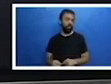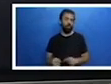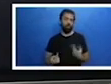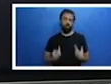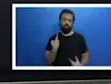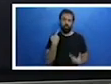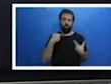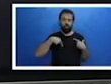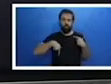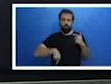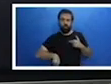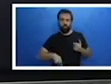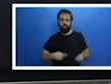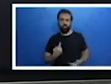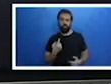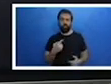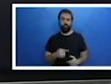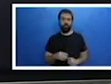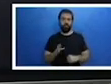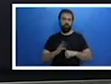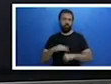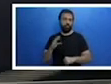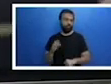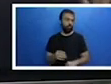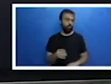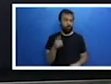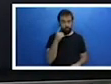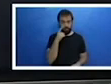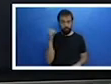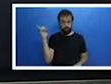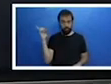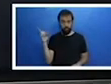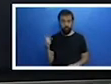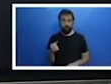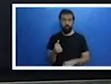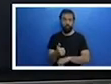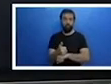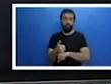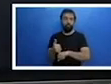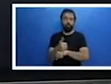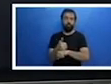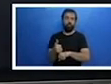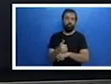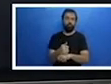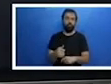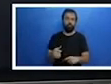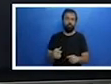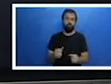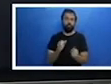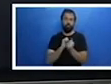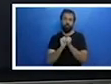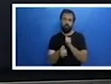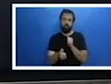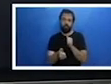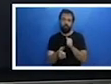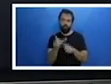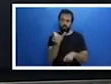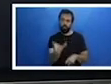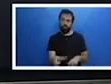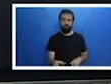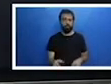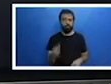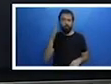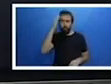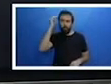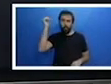Algumas curiosidades agora sobre a ginástica, né? Essa daqui é uma atleta brasileira, né, muito conhecida mundialmente, chamada Daiane dos Santos. Né? Um